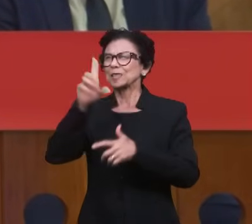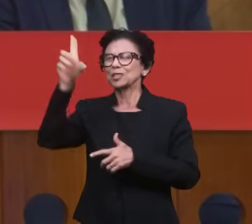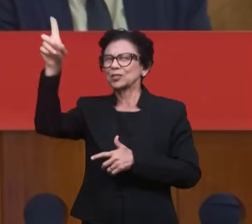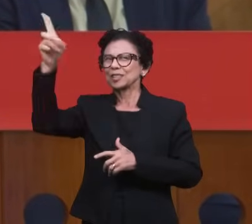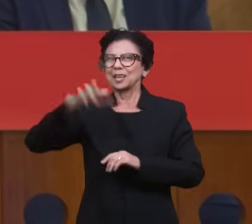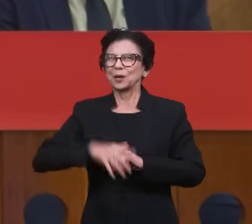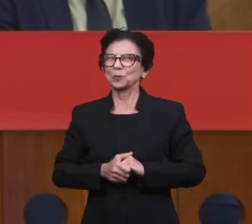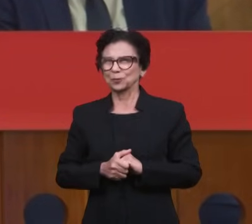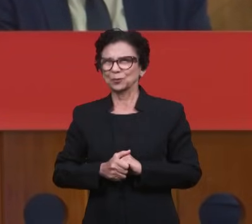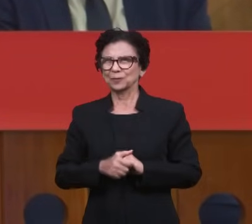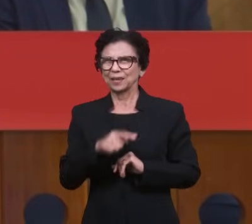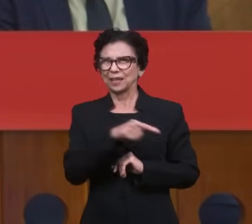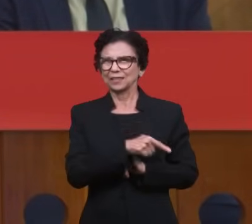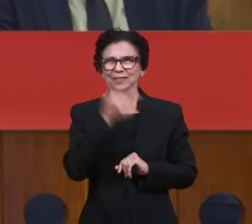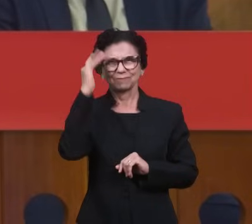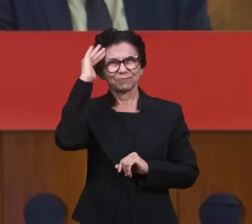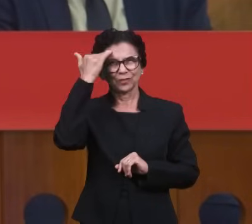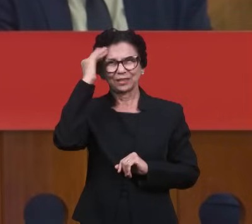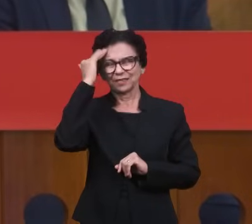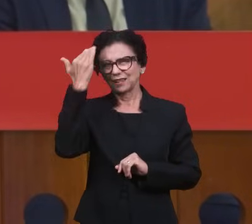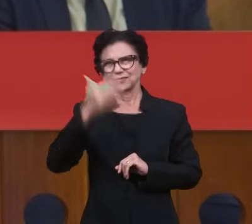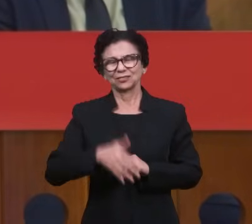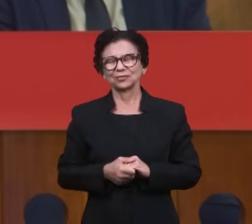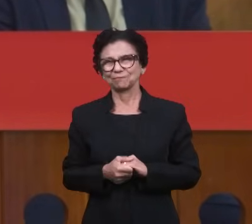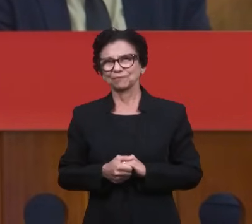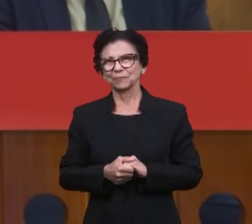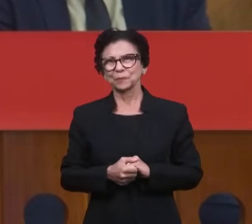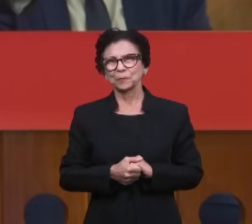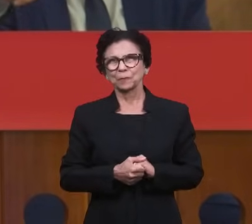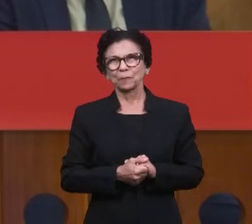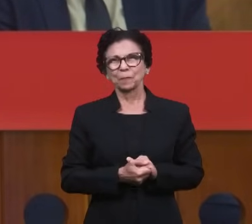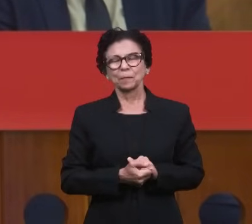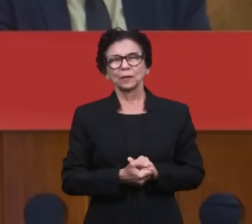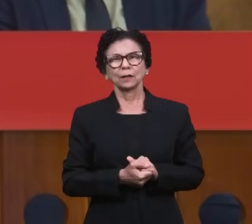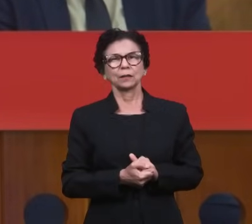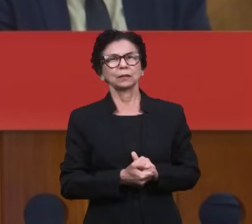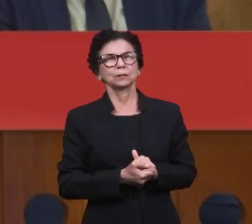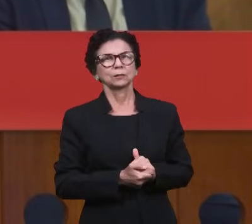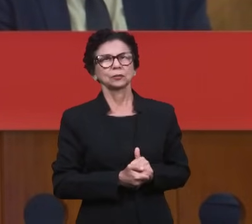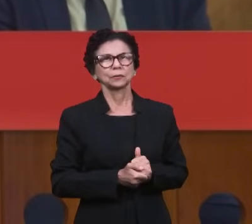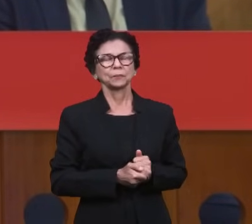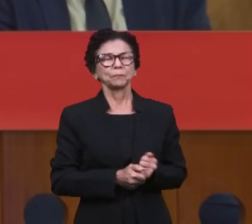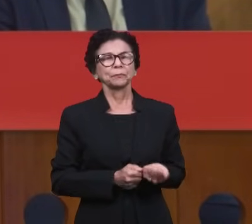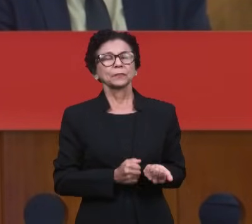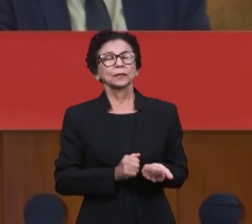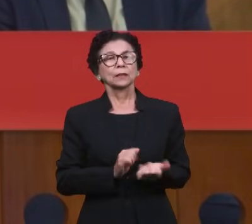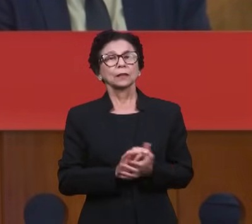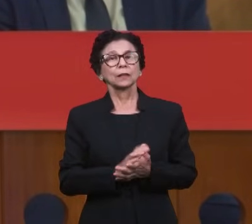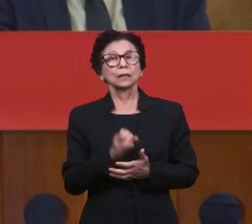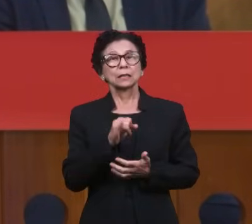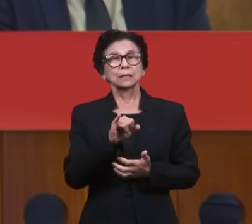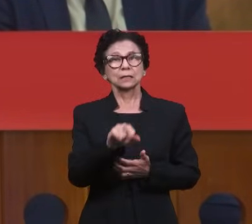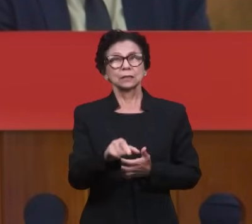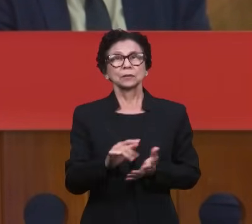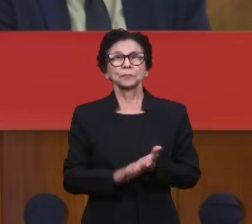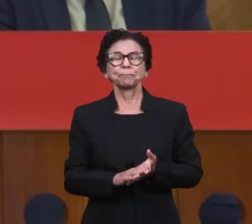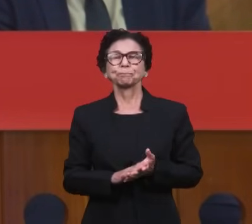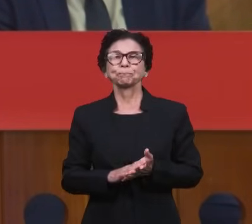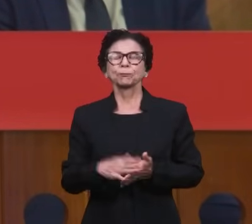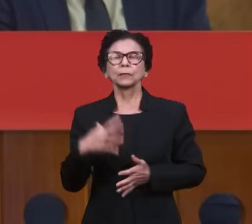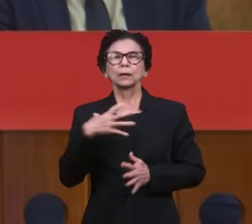homem. Existe uma palavra que se chama cominução, onde seus sentidos